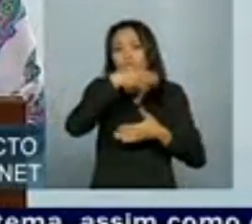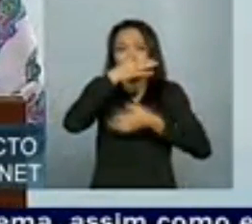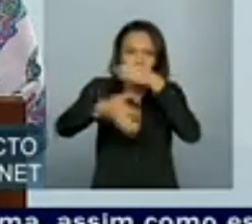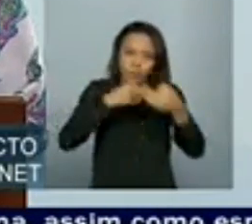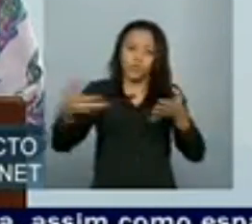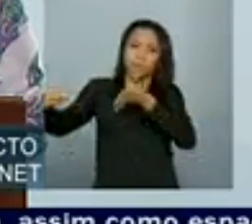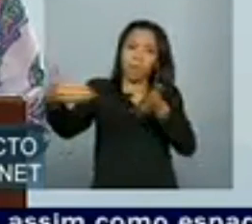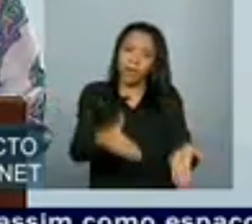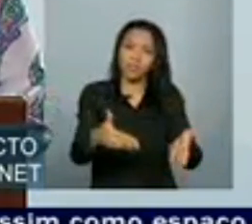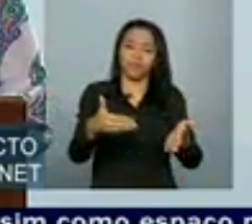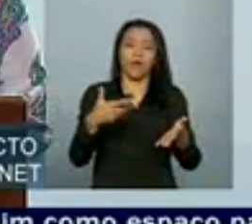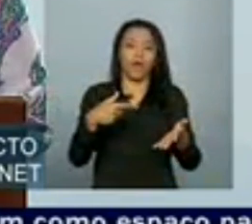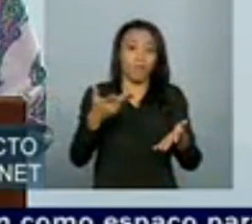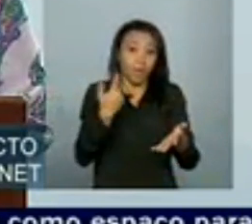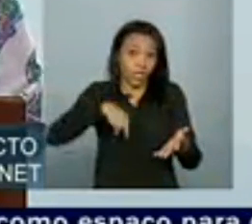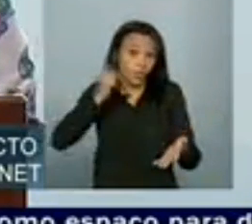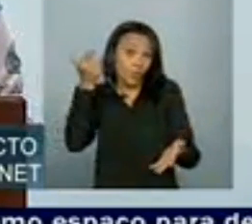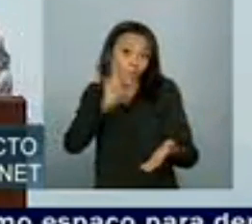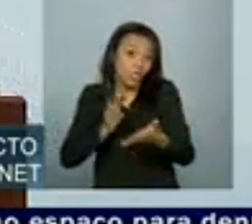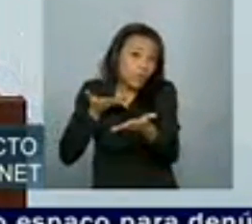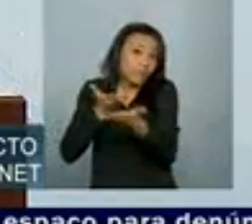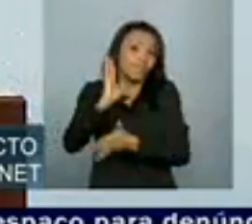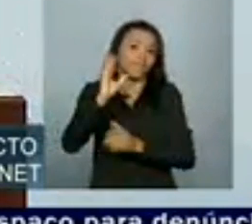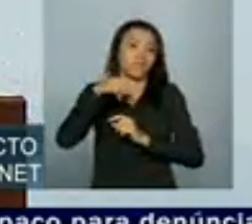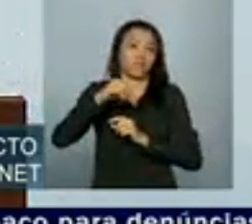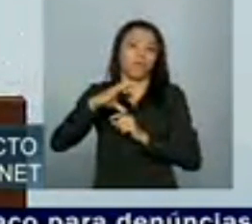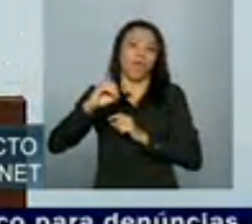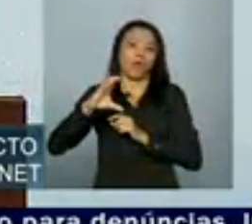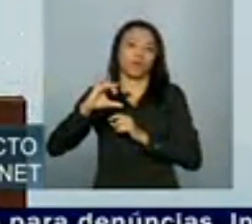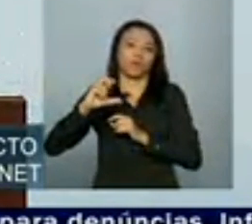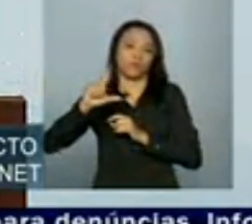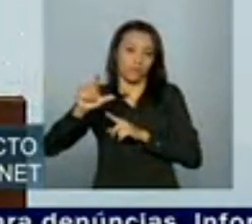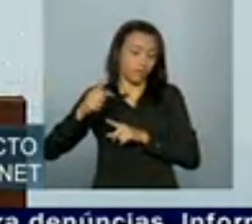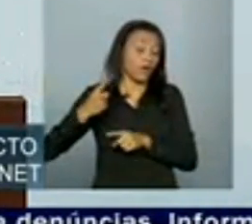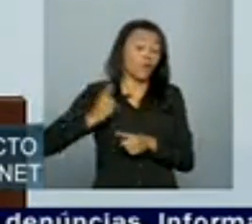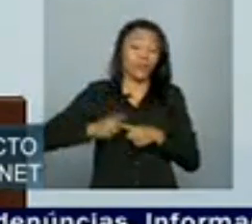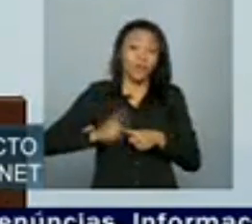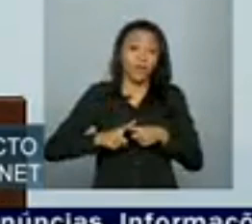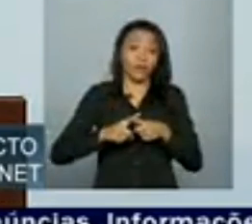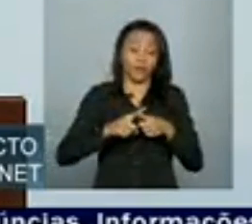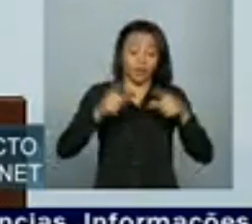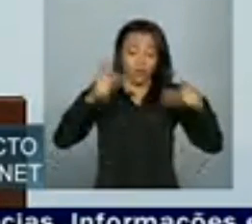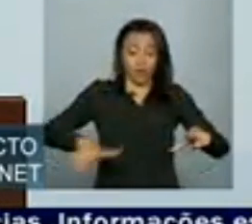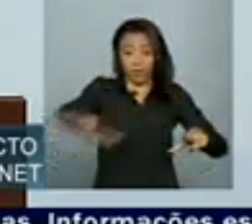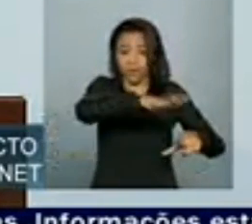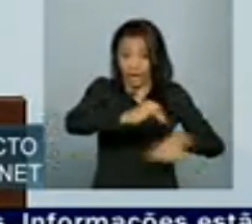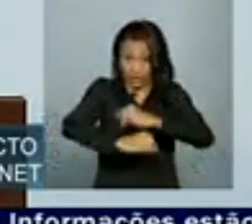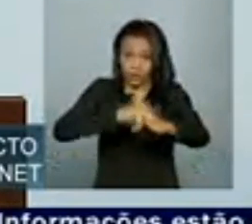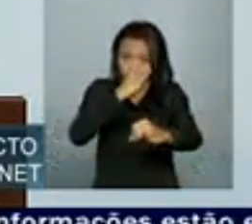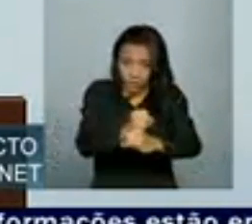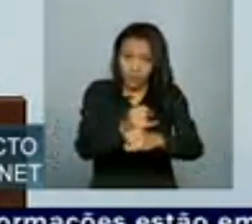processo para a regulamentação, porque esse espaço para nós deve ser cada